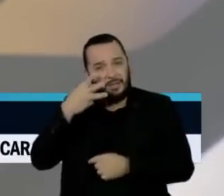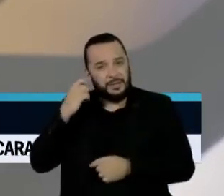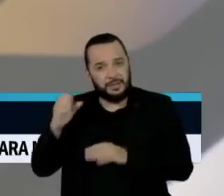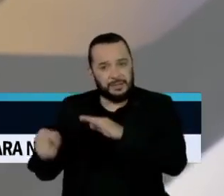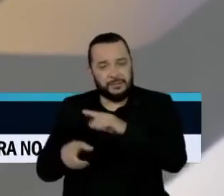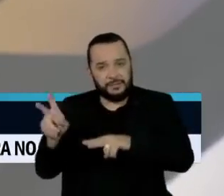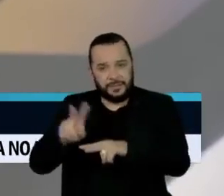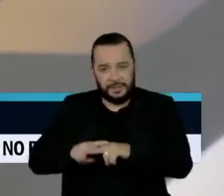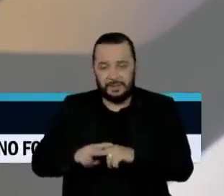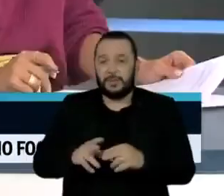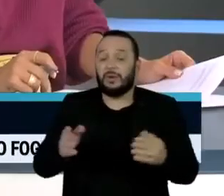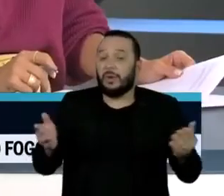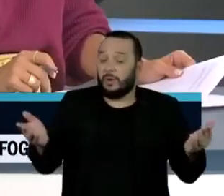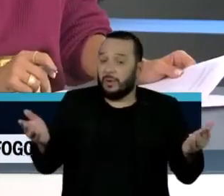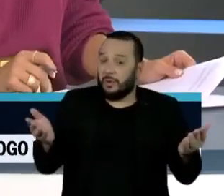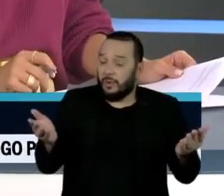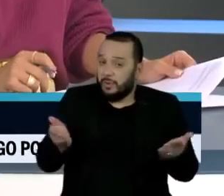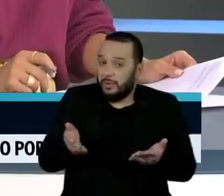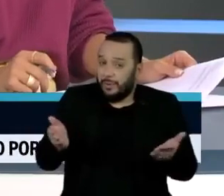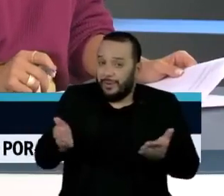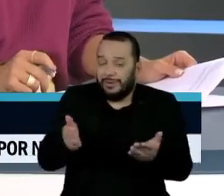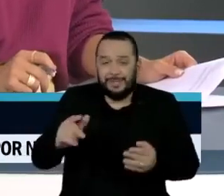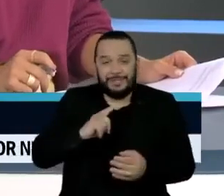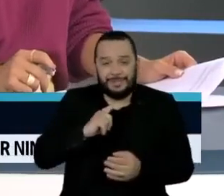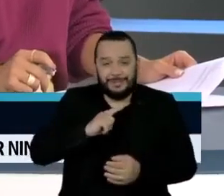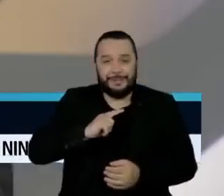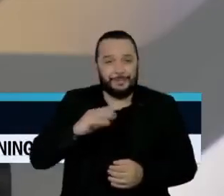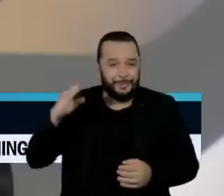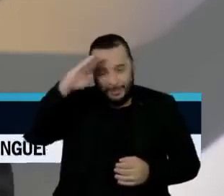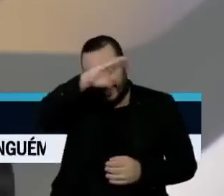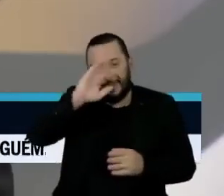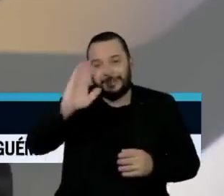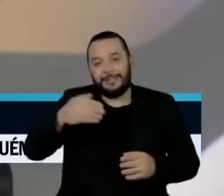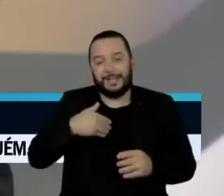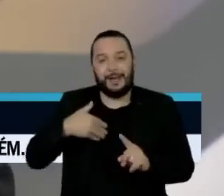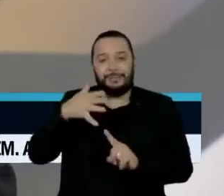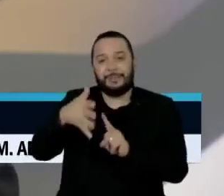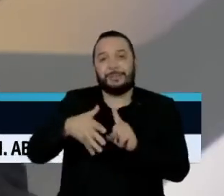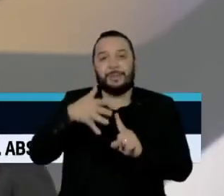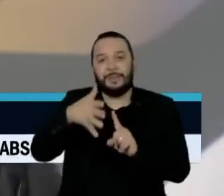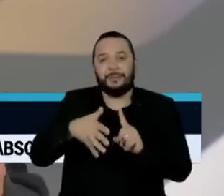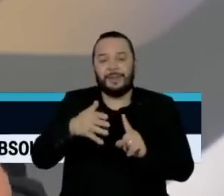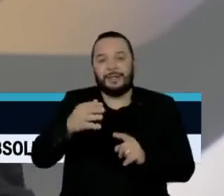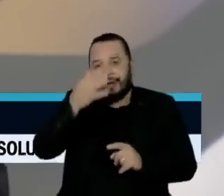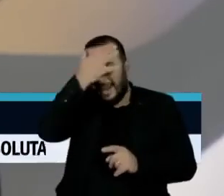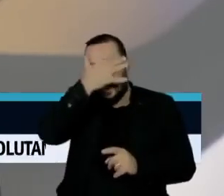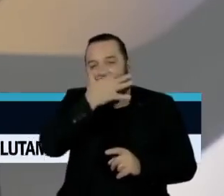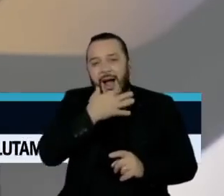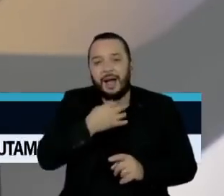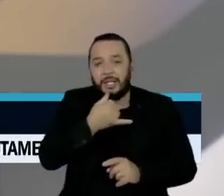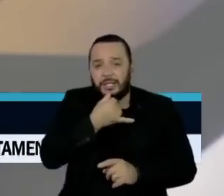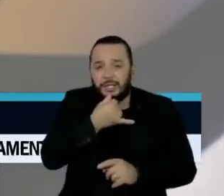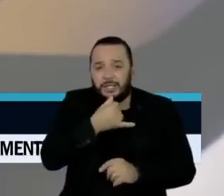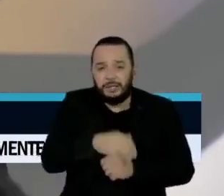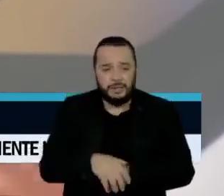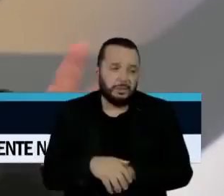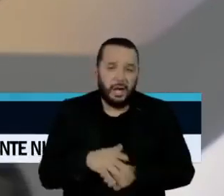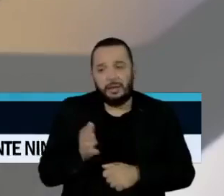hoje no cercadinho que apareceu meio deprê e um candidato deprê não segura conclusão